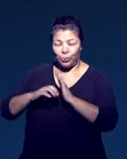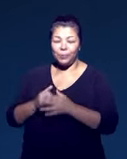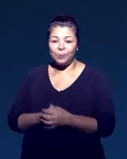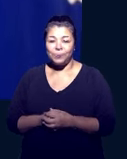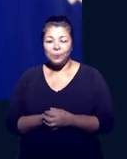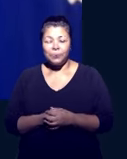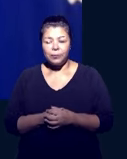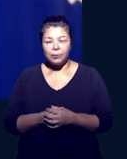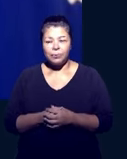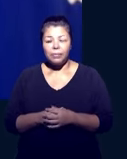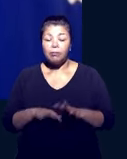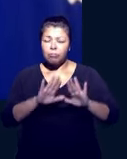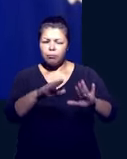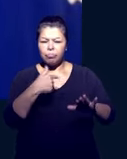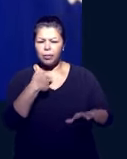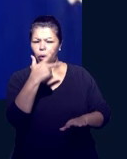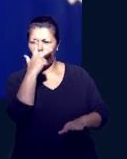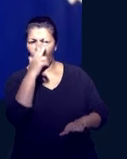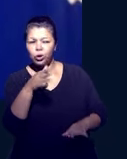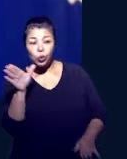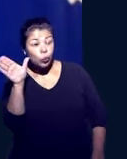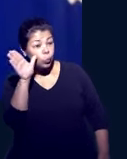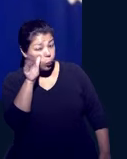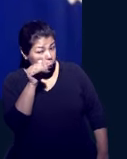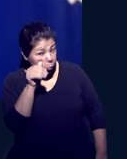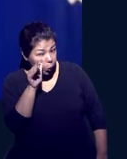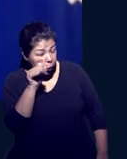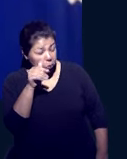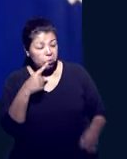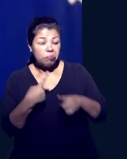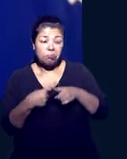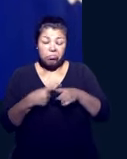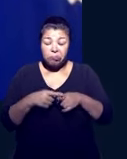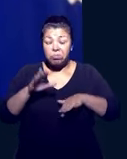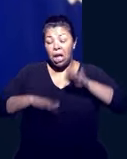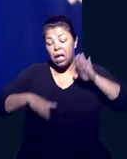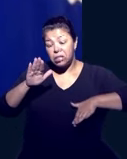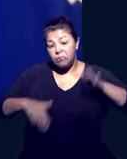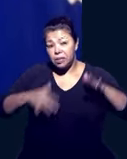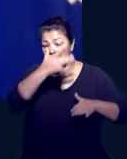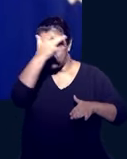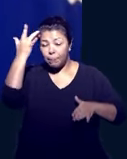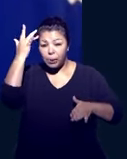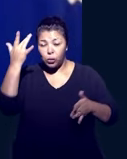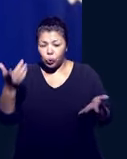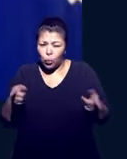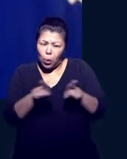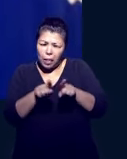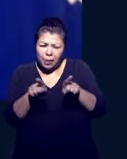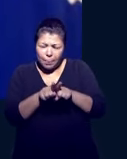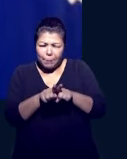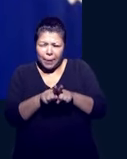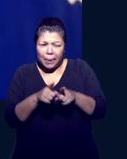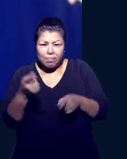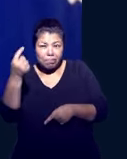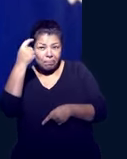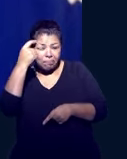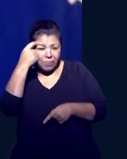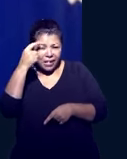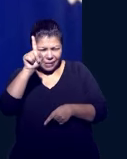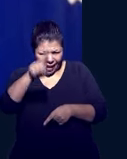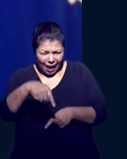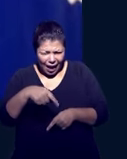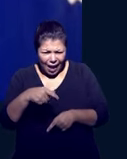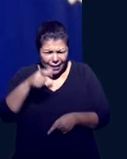curioso eh se vincular a medidas que são tomadas nesse instante e que interessam a sociedade se perguntar para o povo